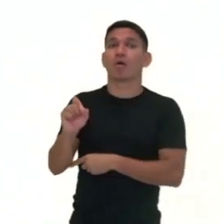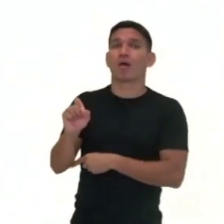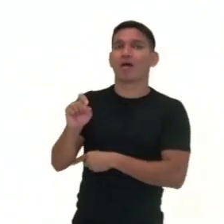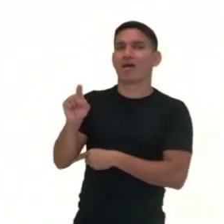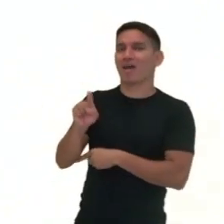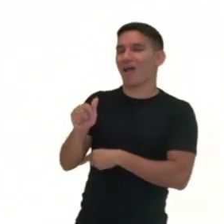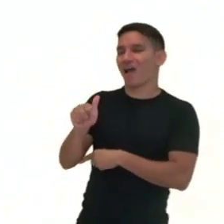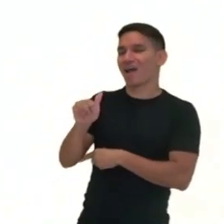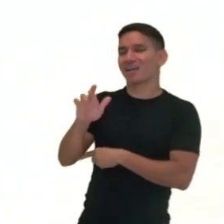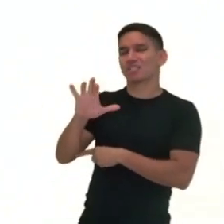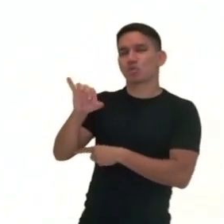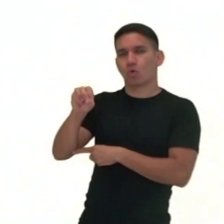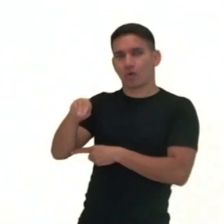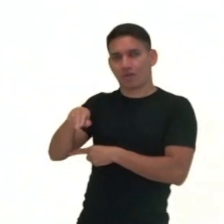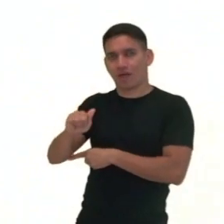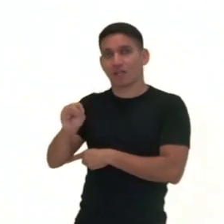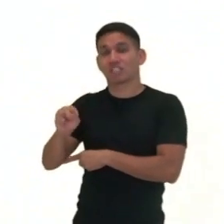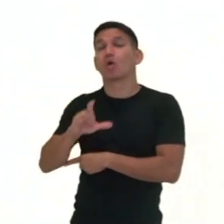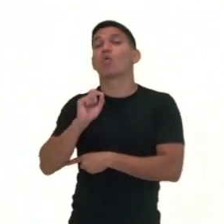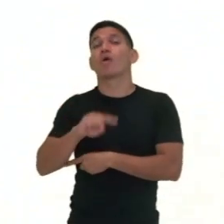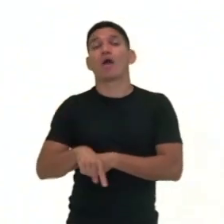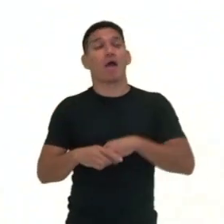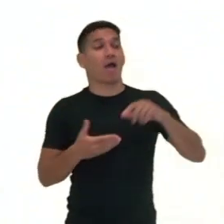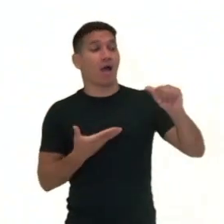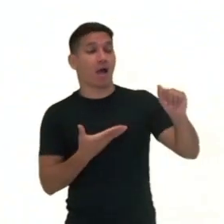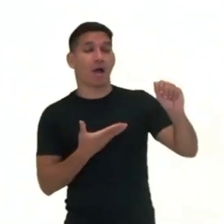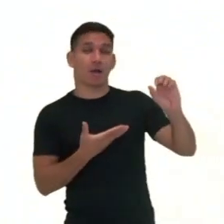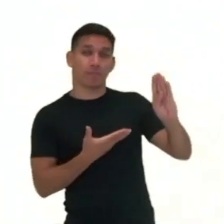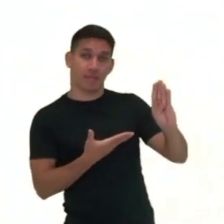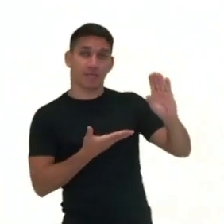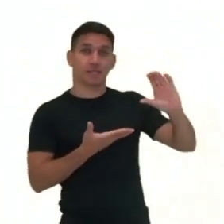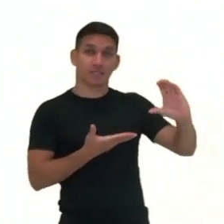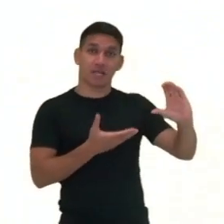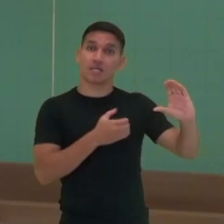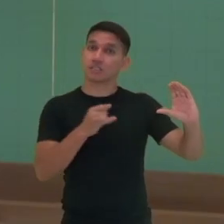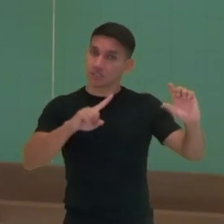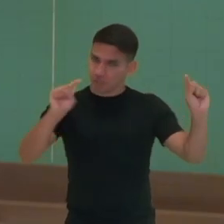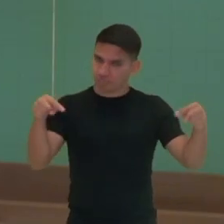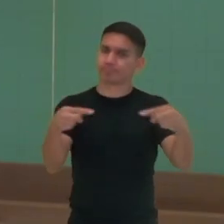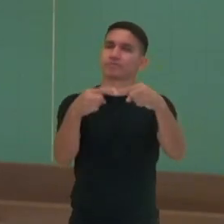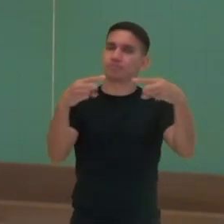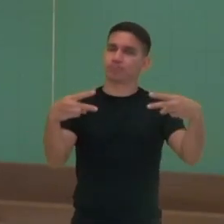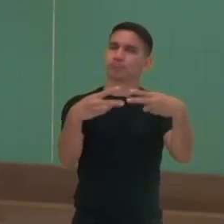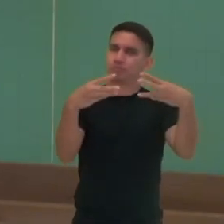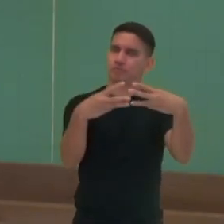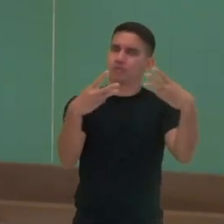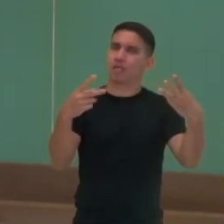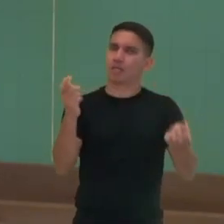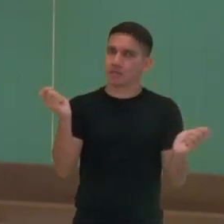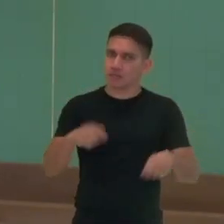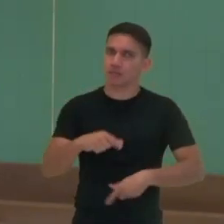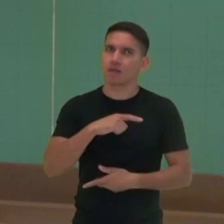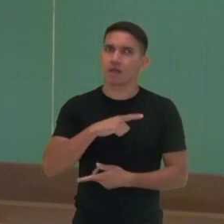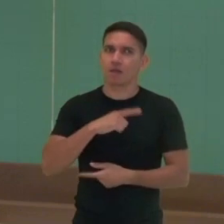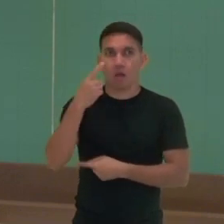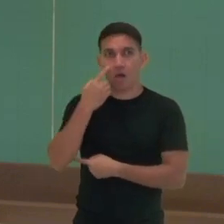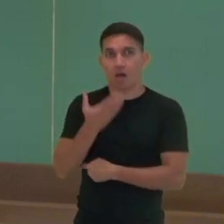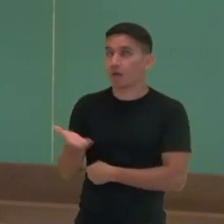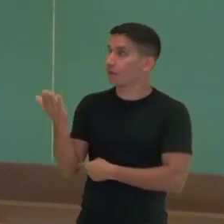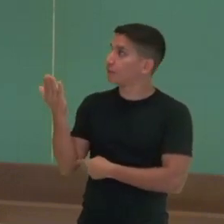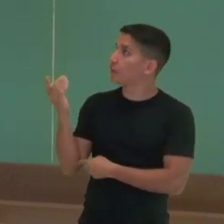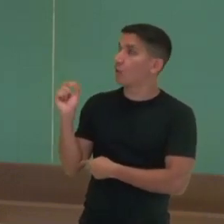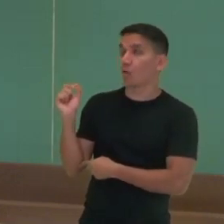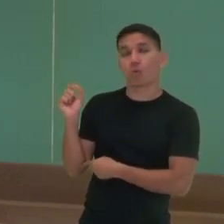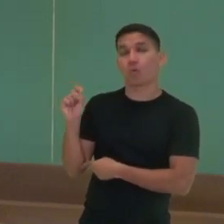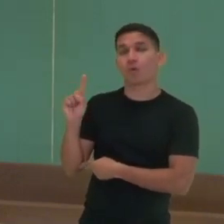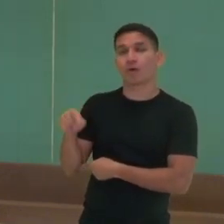e c, quando realmente houver uma razão entre esses valores. Olha aqui, a professora